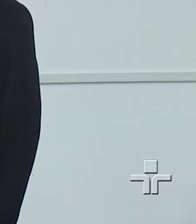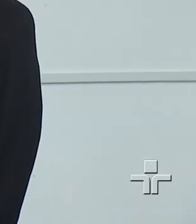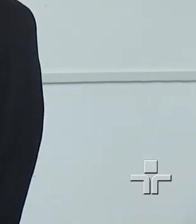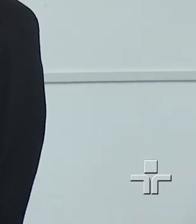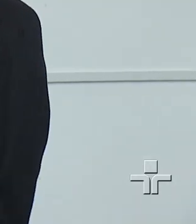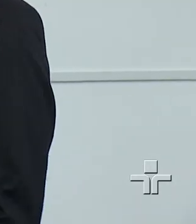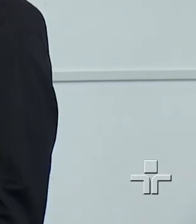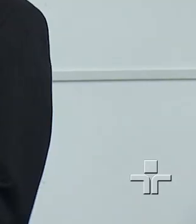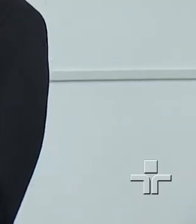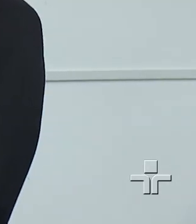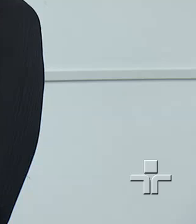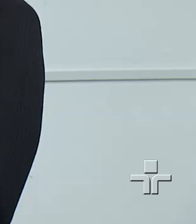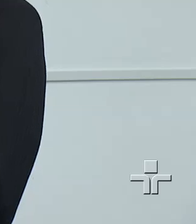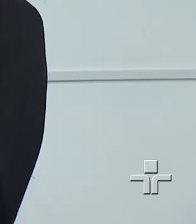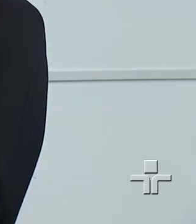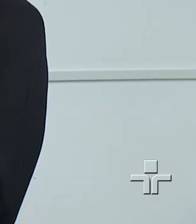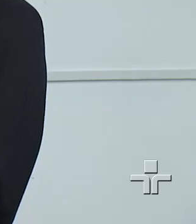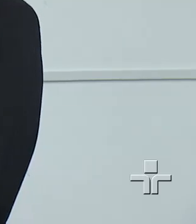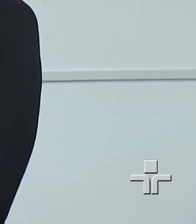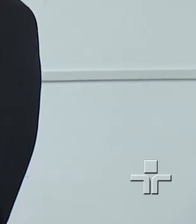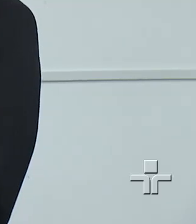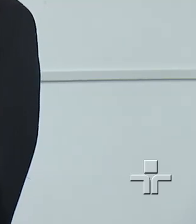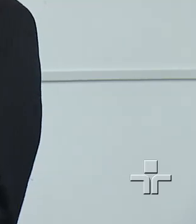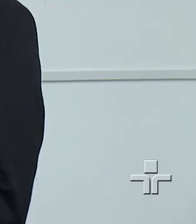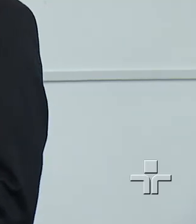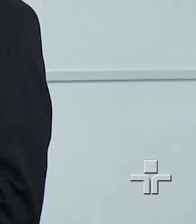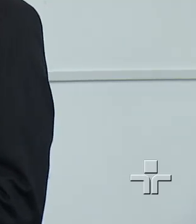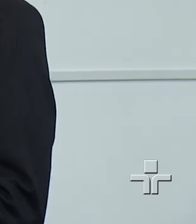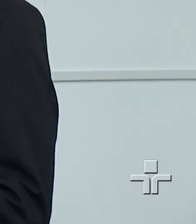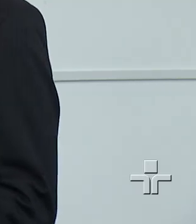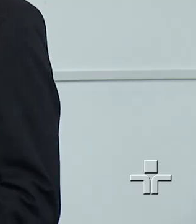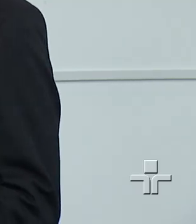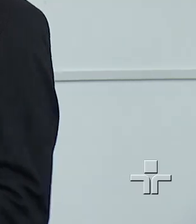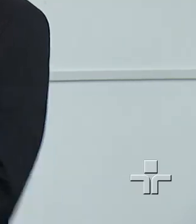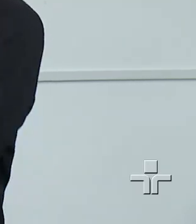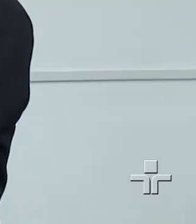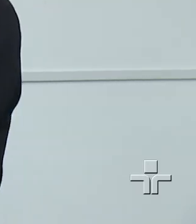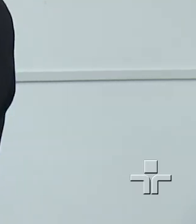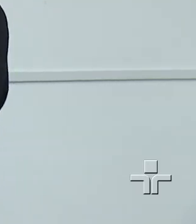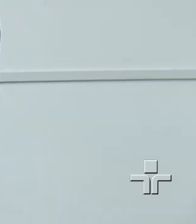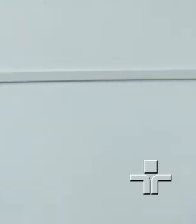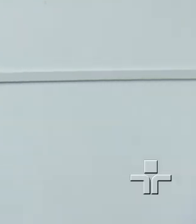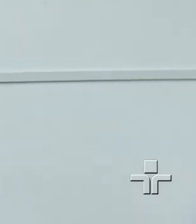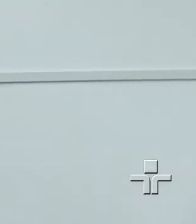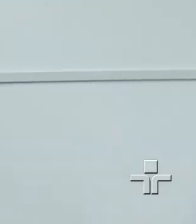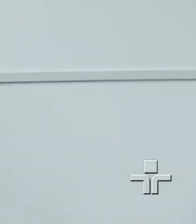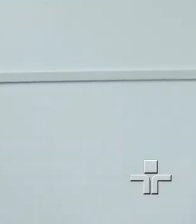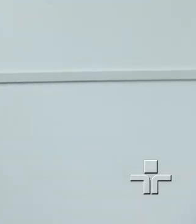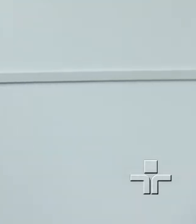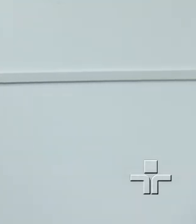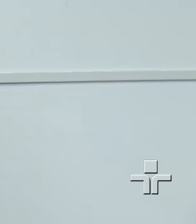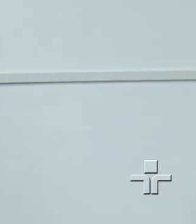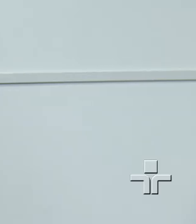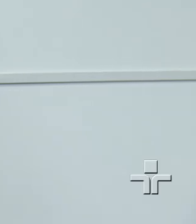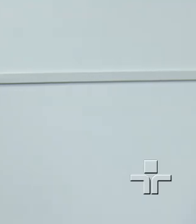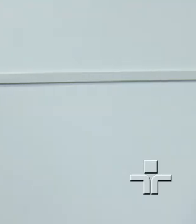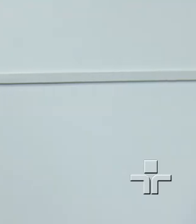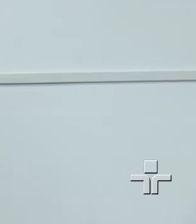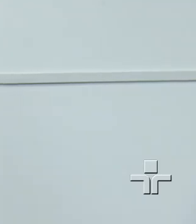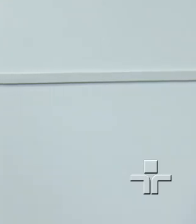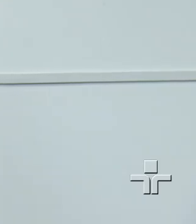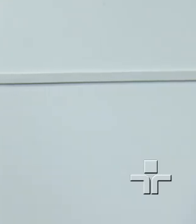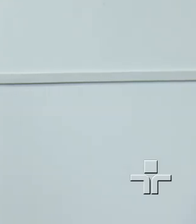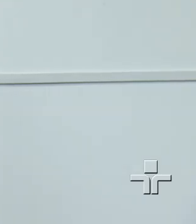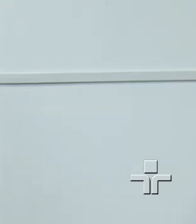próxima fase. E amanhã tem Copa América, né? Falamos das mulheres, mas amanhã... E vale a pena fazer o registro da Marta também, que está se tornando uma personagem cada